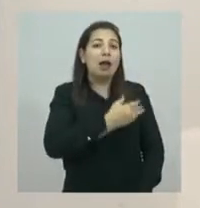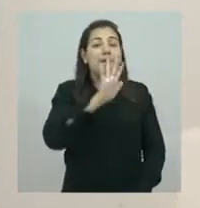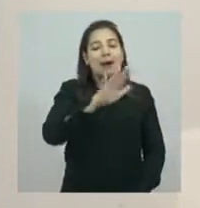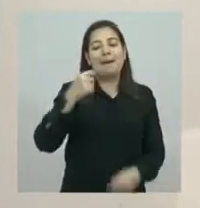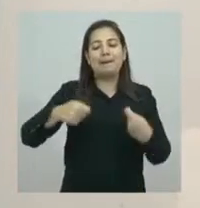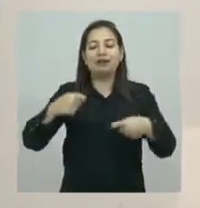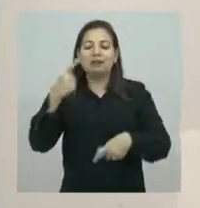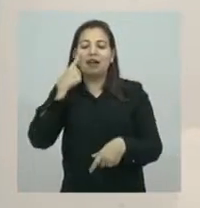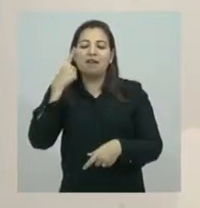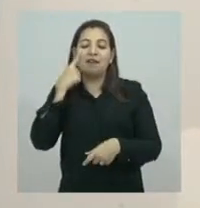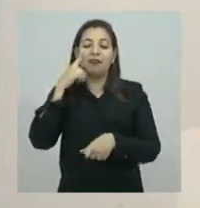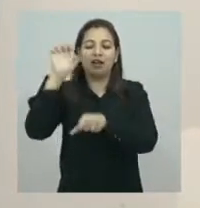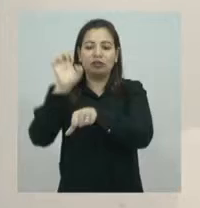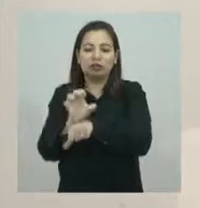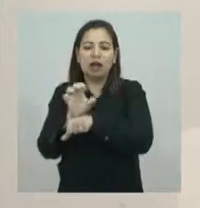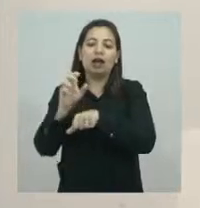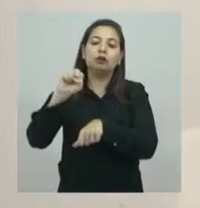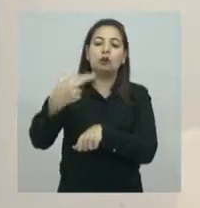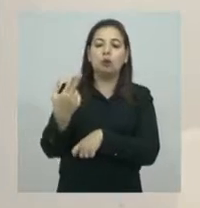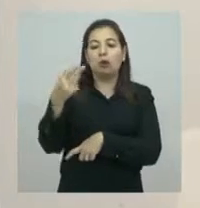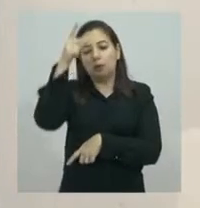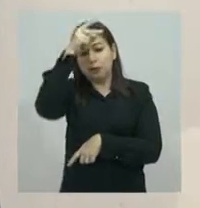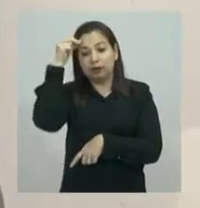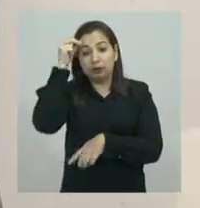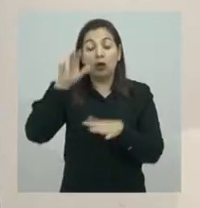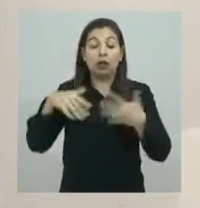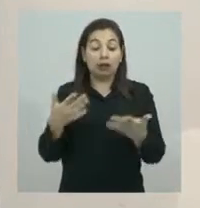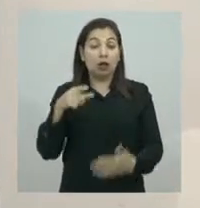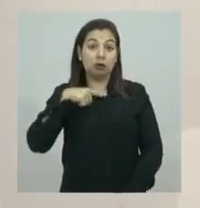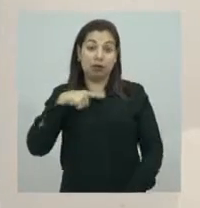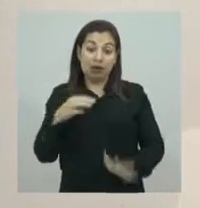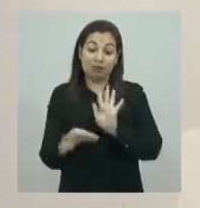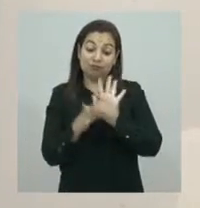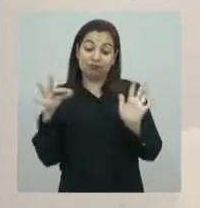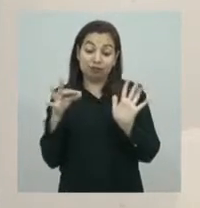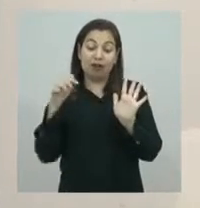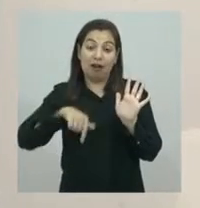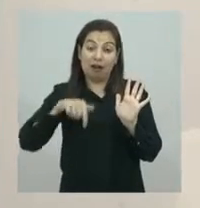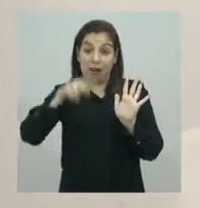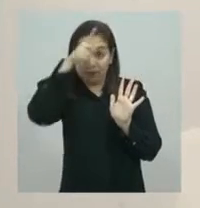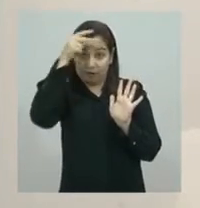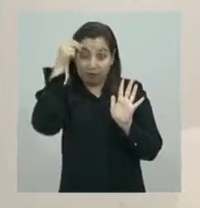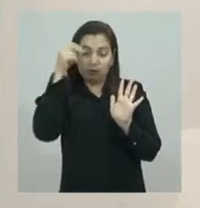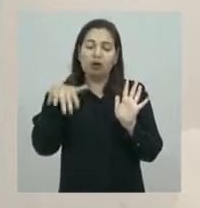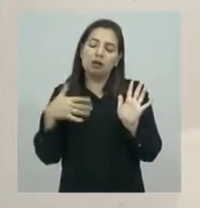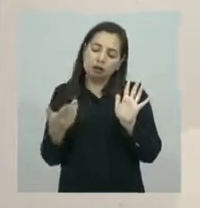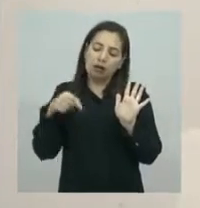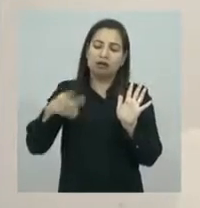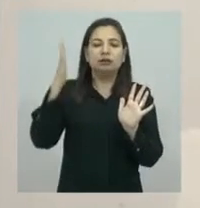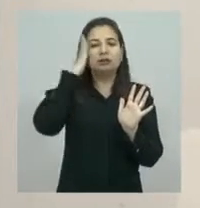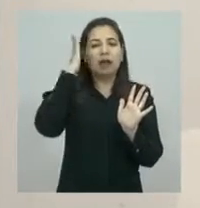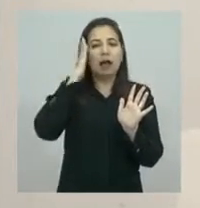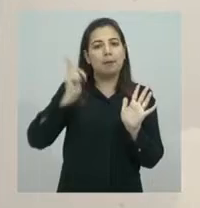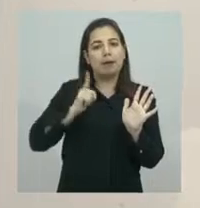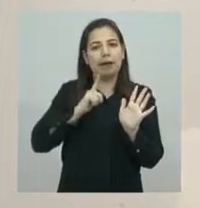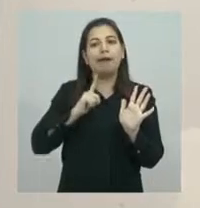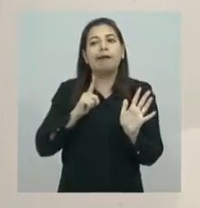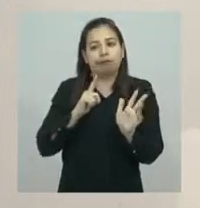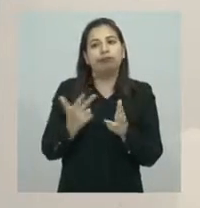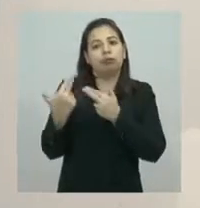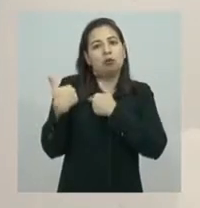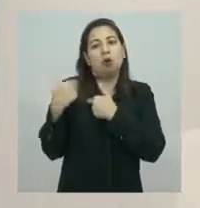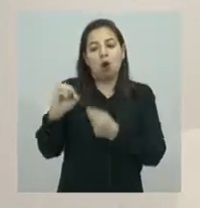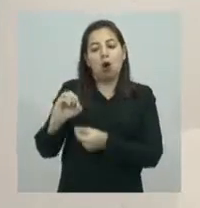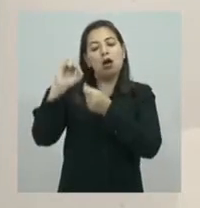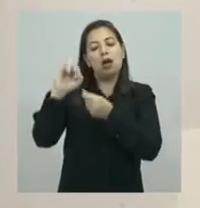municipal. Então, o município regulamentando, ele vai se comprometer com aquela demanda, com aquelas políticas, inclusive colocando um orçamento público